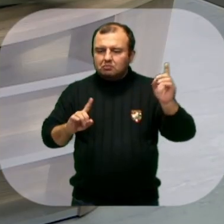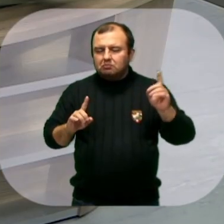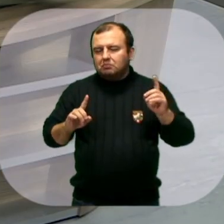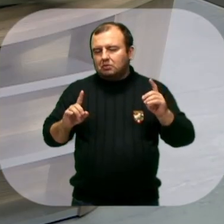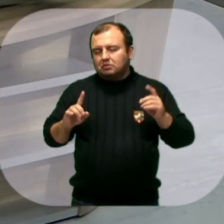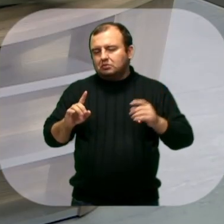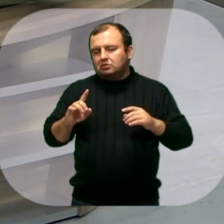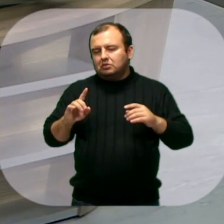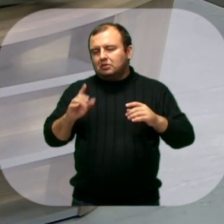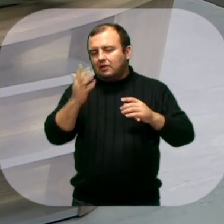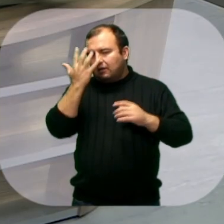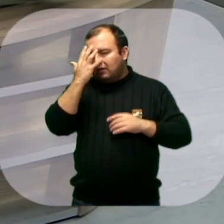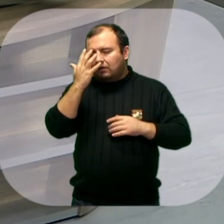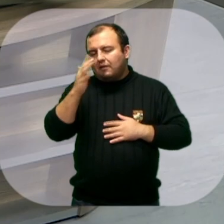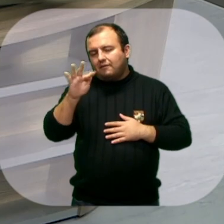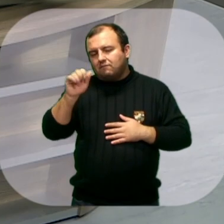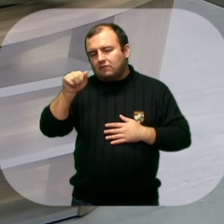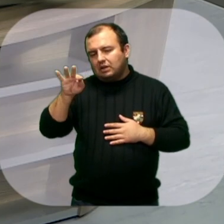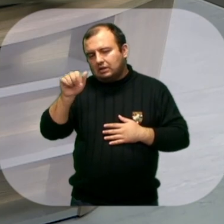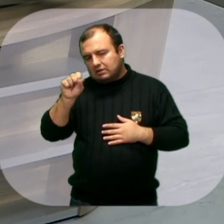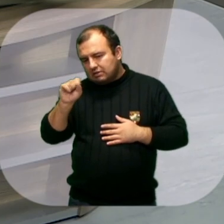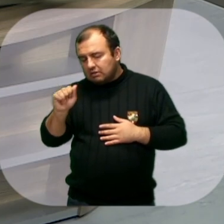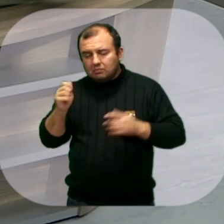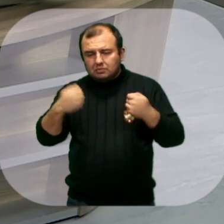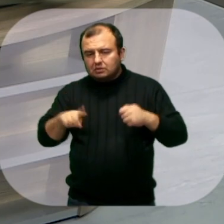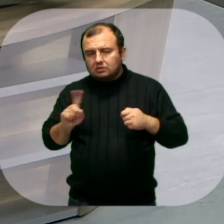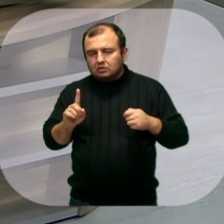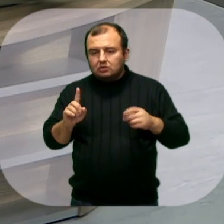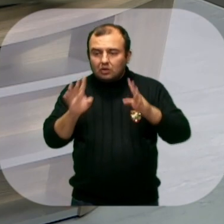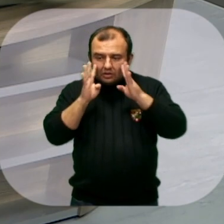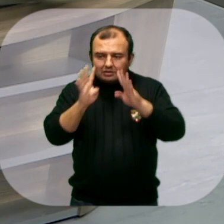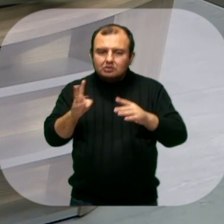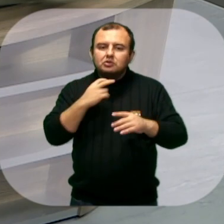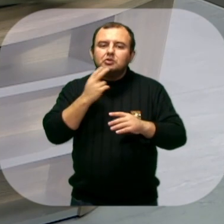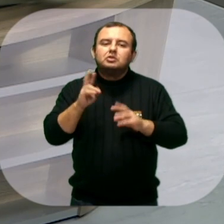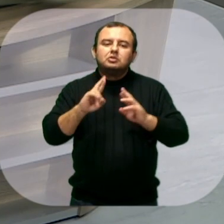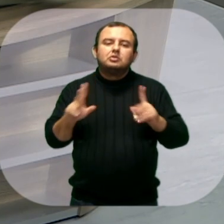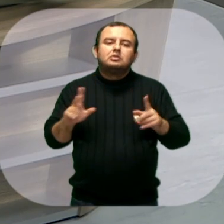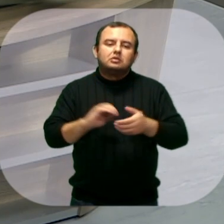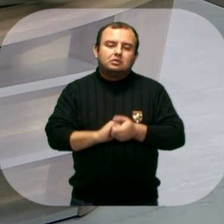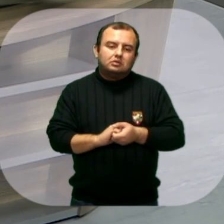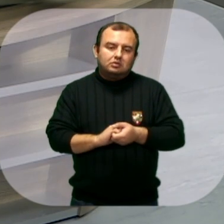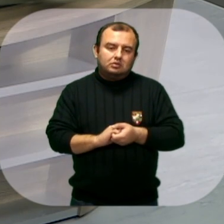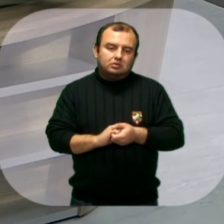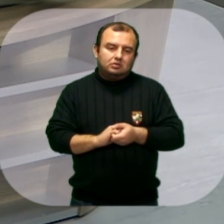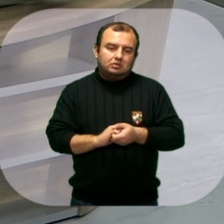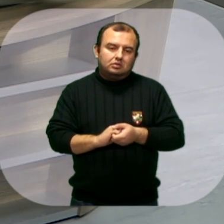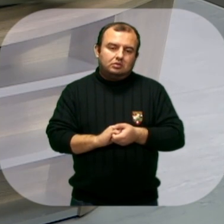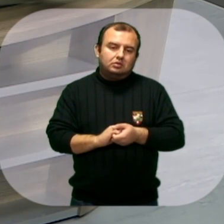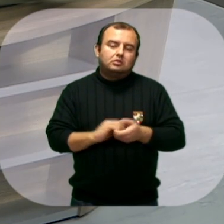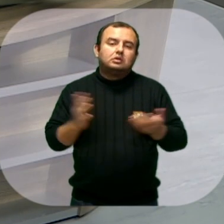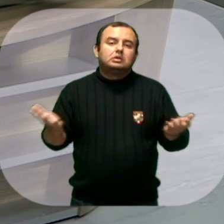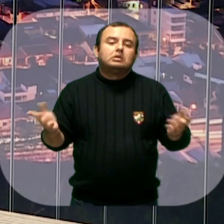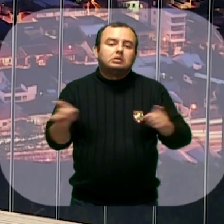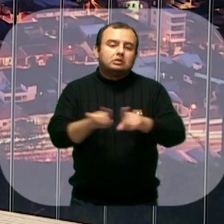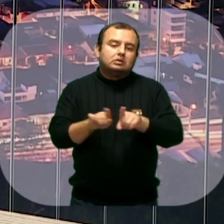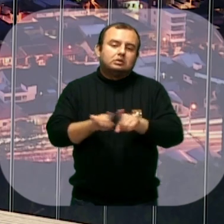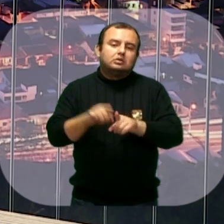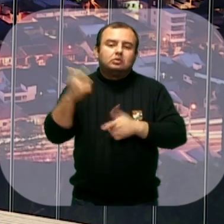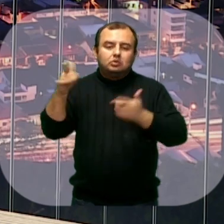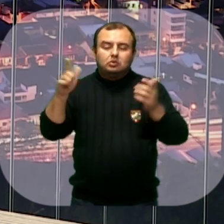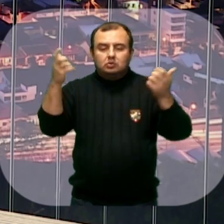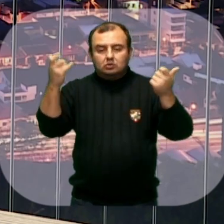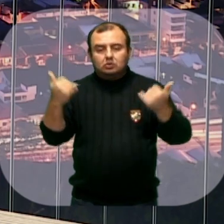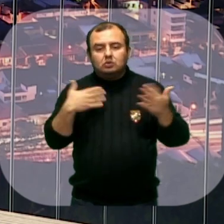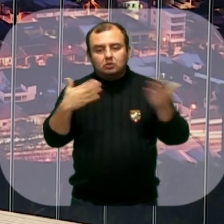uma voz diferente. A entonação, a dicção, sendo diferente, capta a atenção. Com certeza. E assim, tem mais um monte de